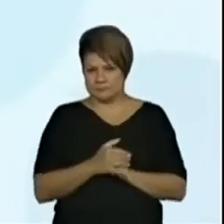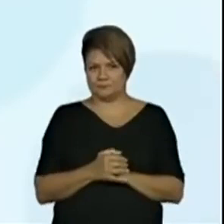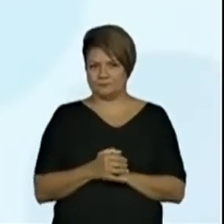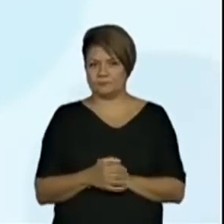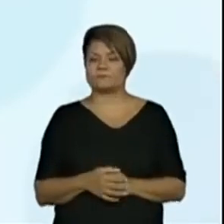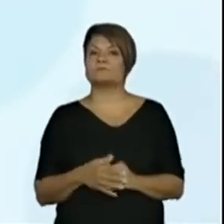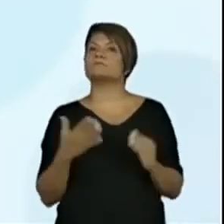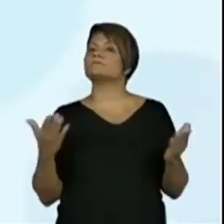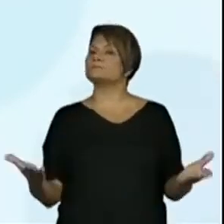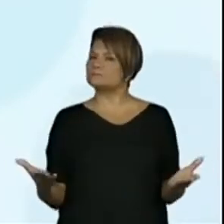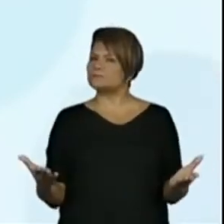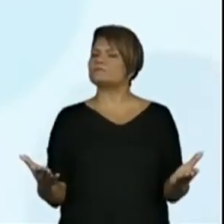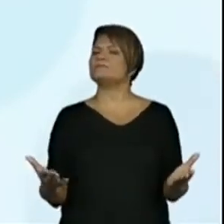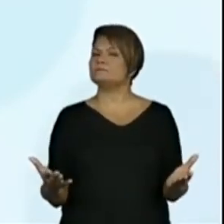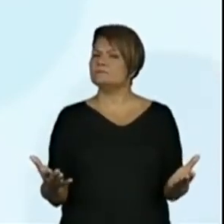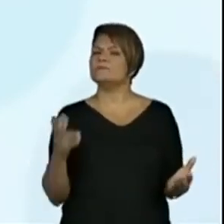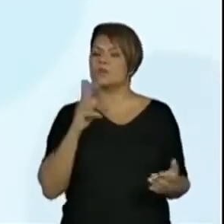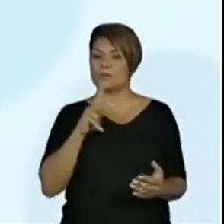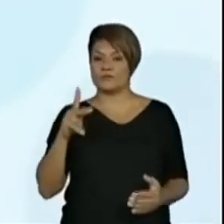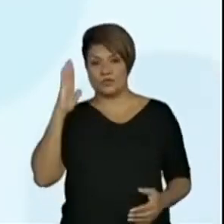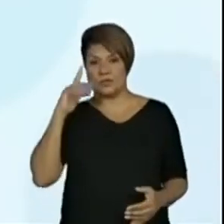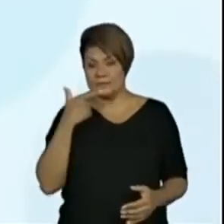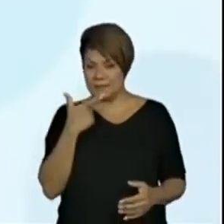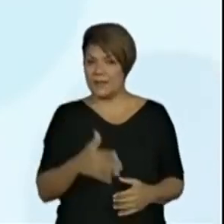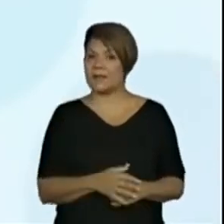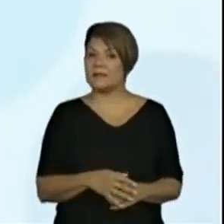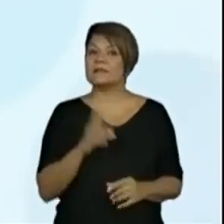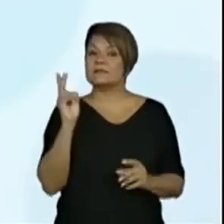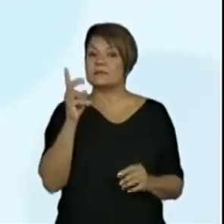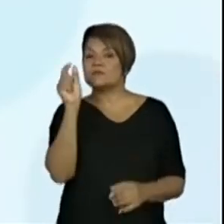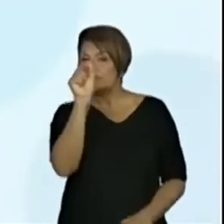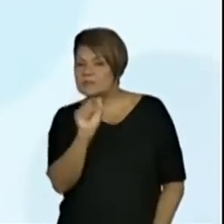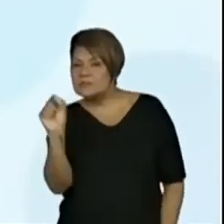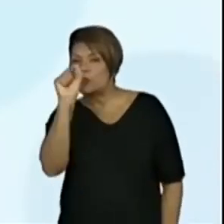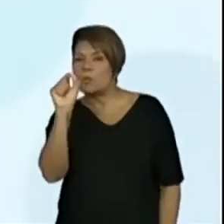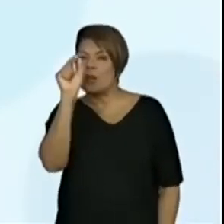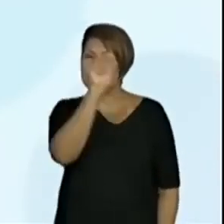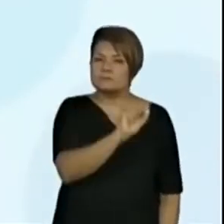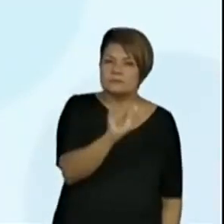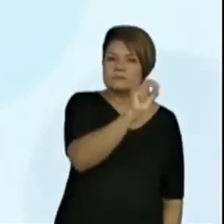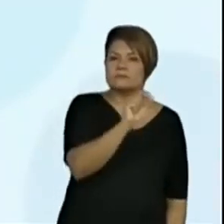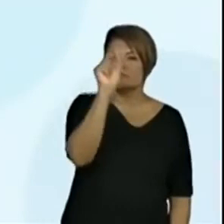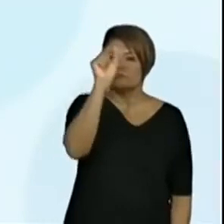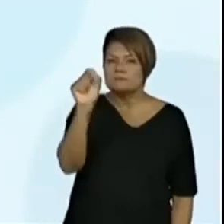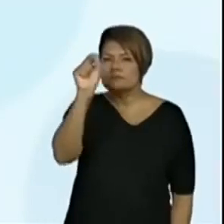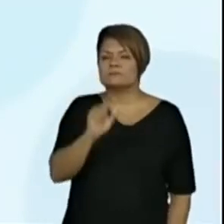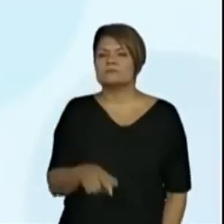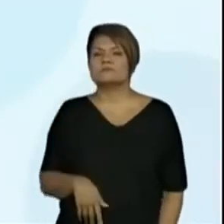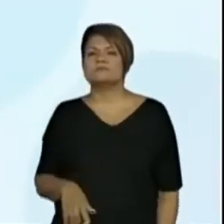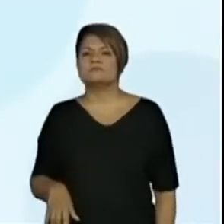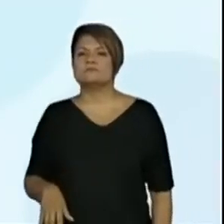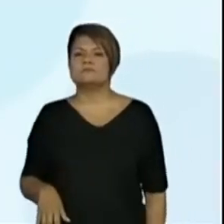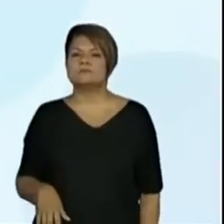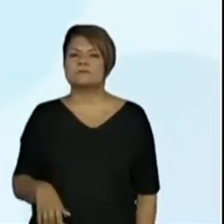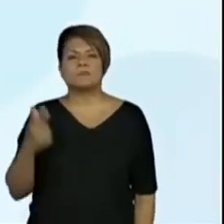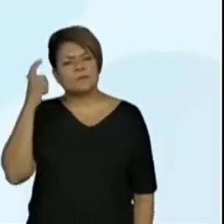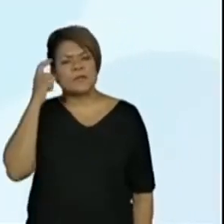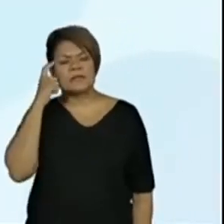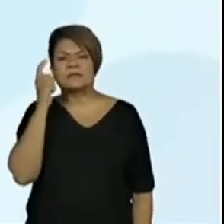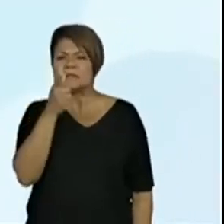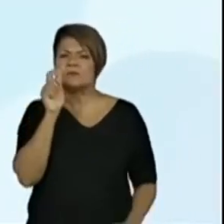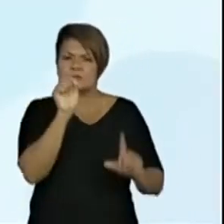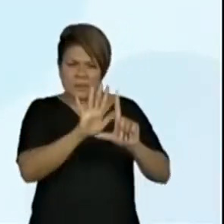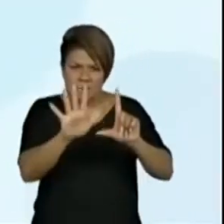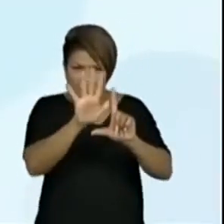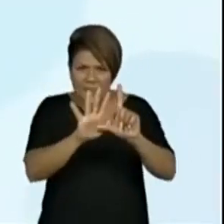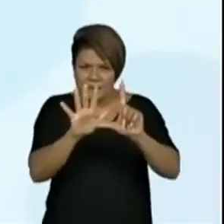gente usar aquela estratégia que a professora Kelly ensinou de circular? O que você acha, professora? É pensando uma boa estratégia. Pensando nesta